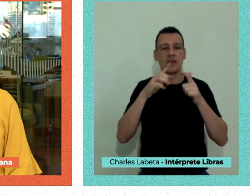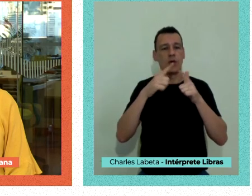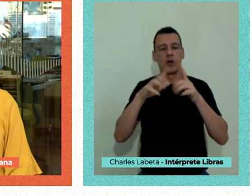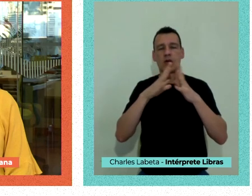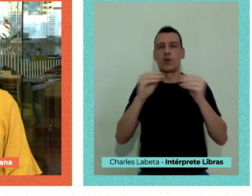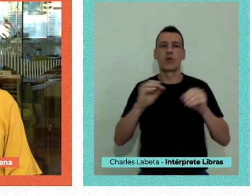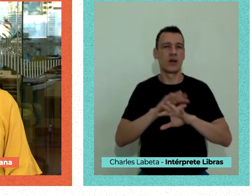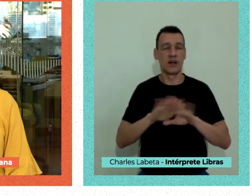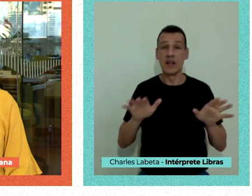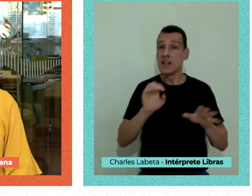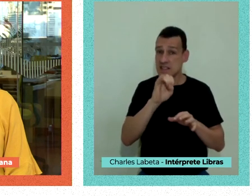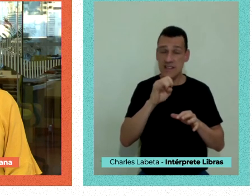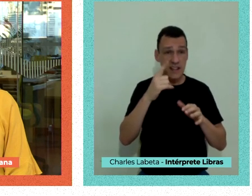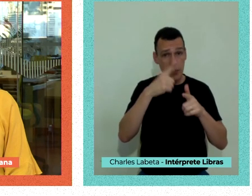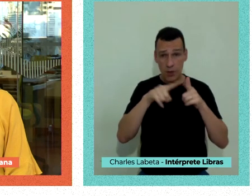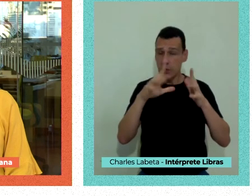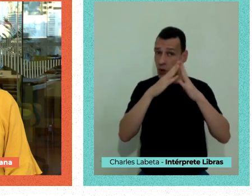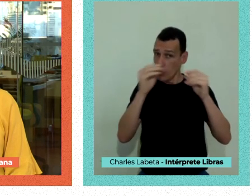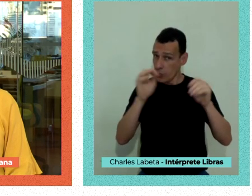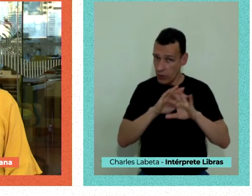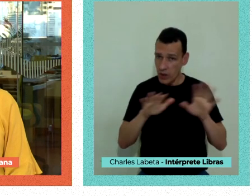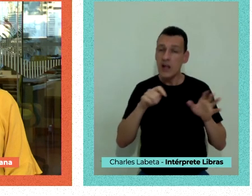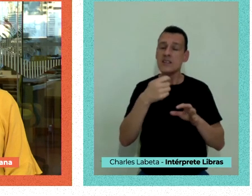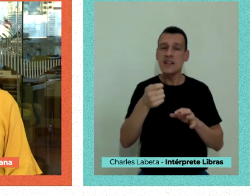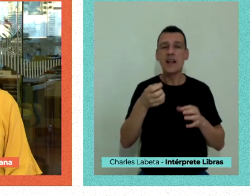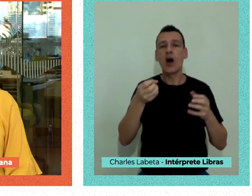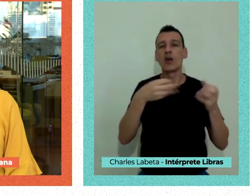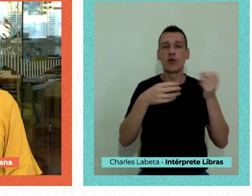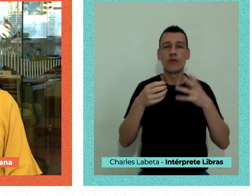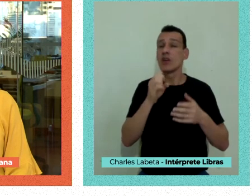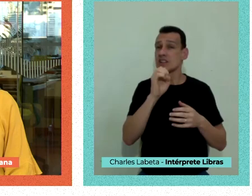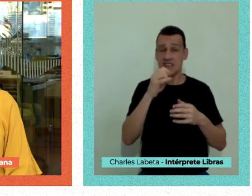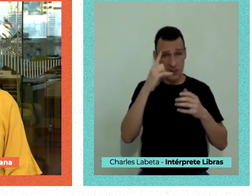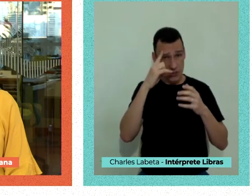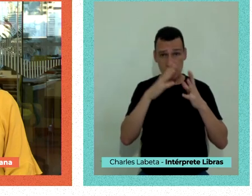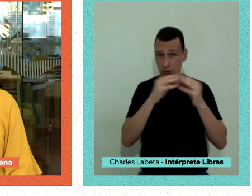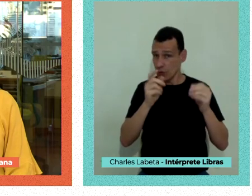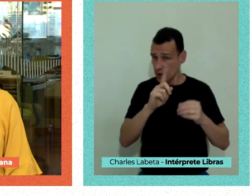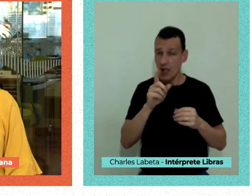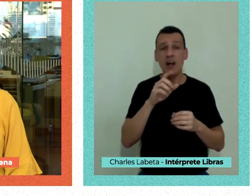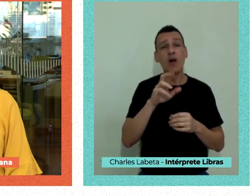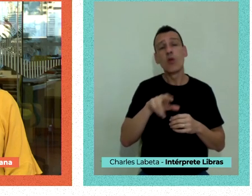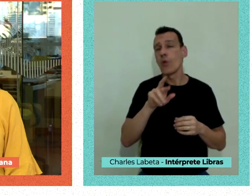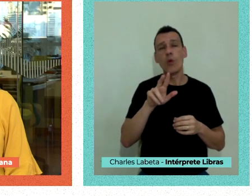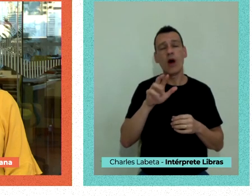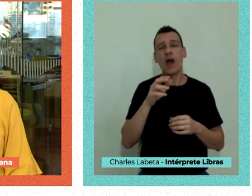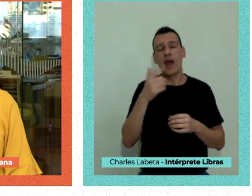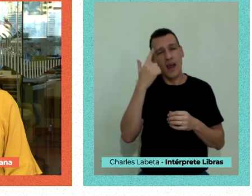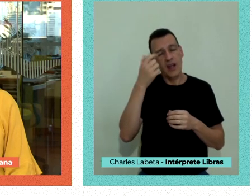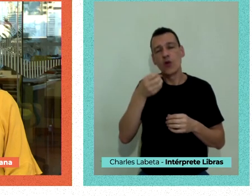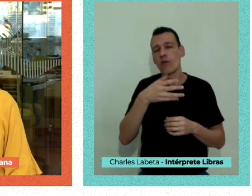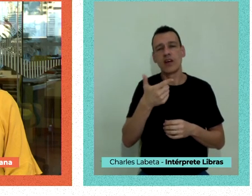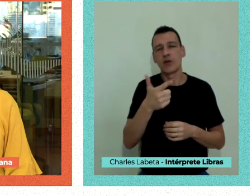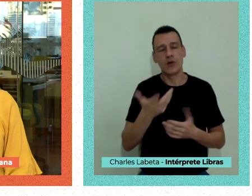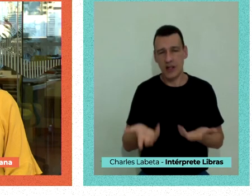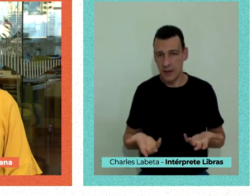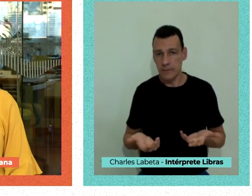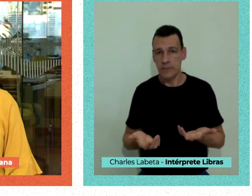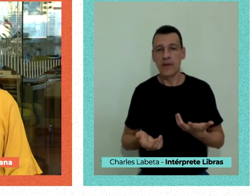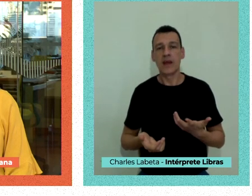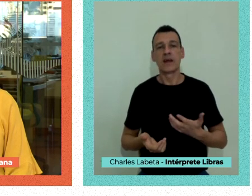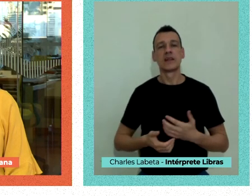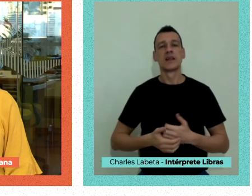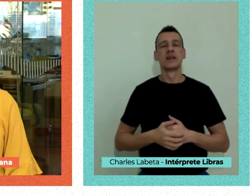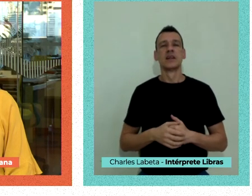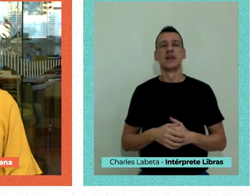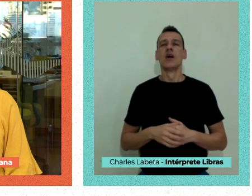ela é inovadora. Se você não solucionar, ela não é inovadora. E será que a tecnologia hoje, em que nós